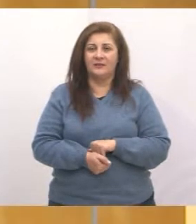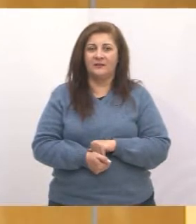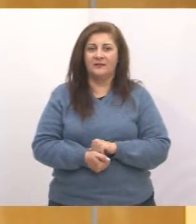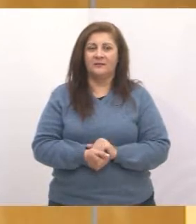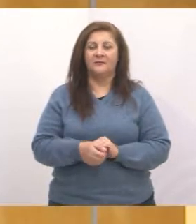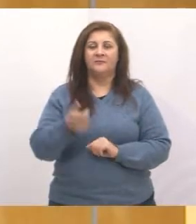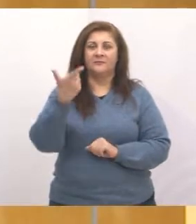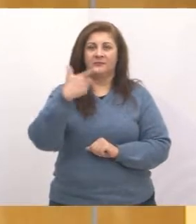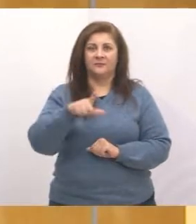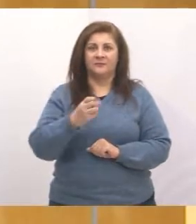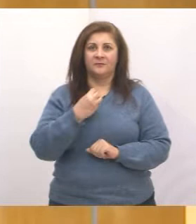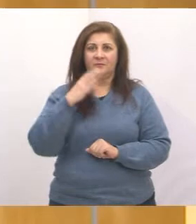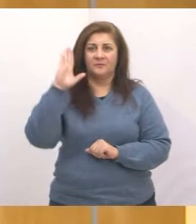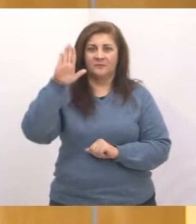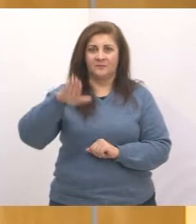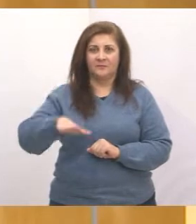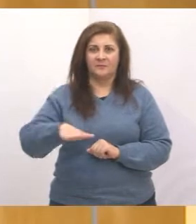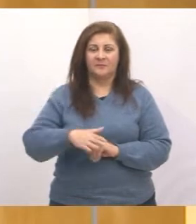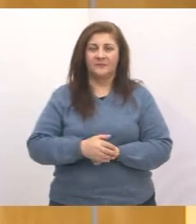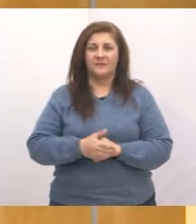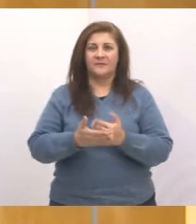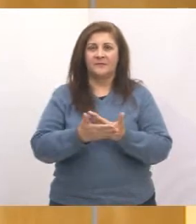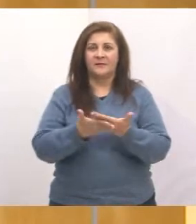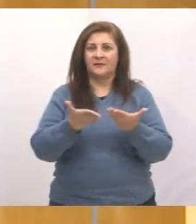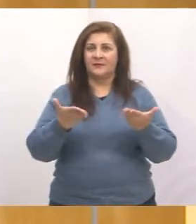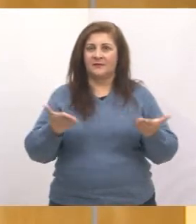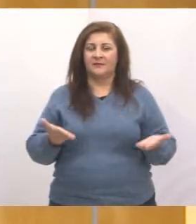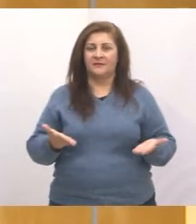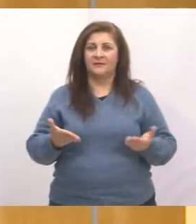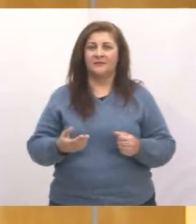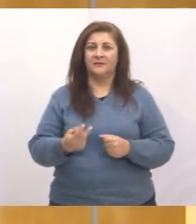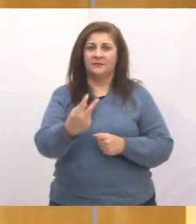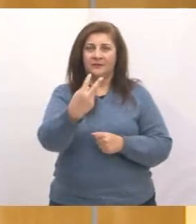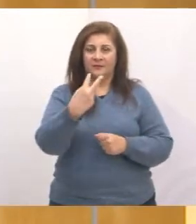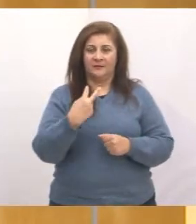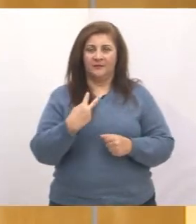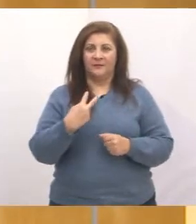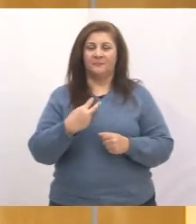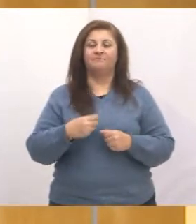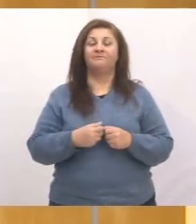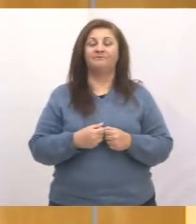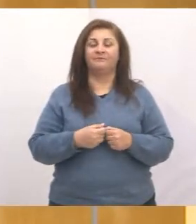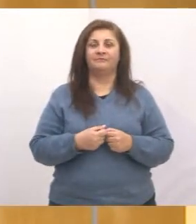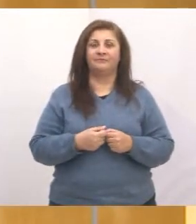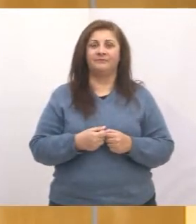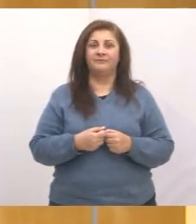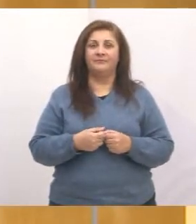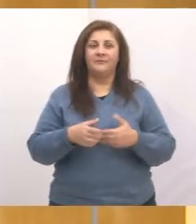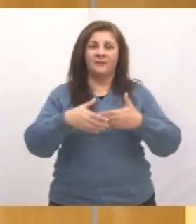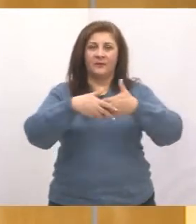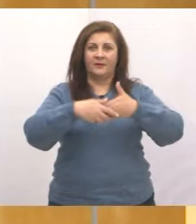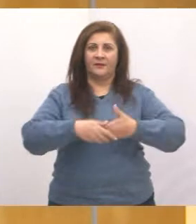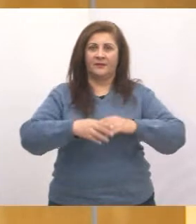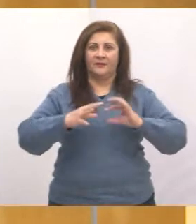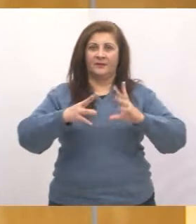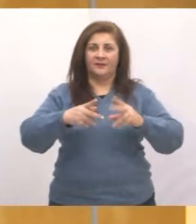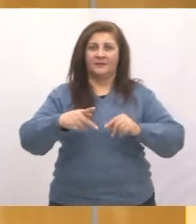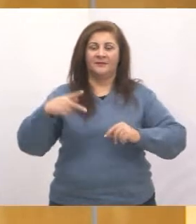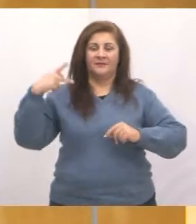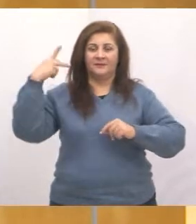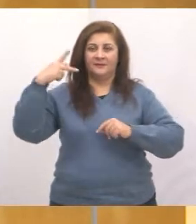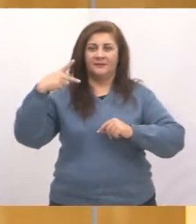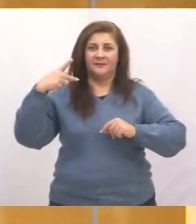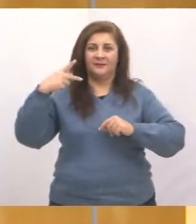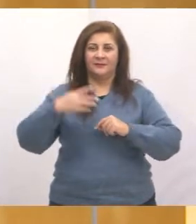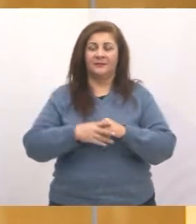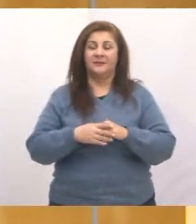Mais uma vez, boa tarde a todos vocês que nos acompanham em mais essa sessão de Câmara. Quero cumprimentar os vereadores, cumprimentar